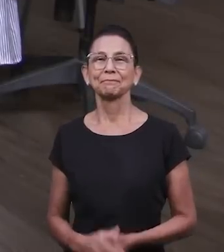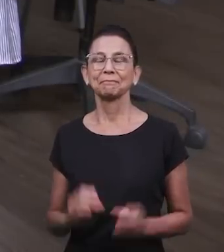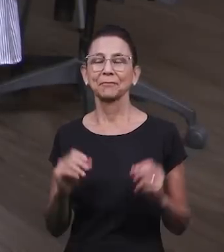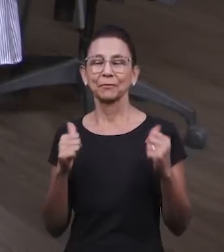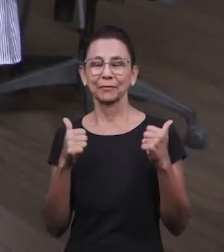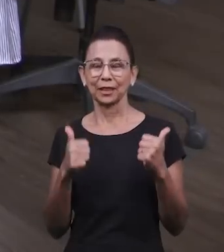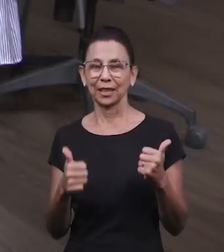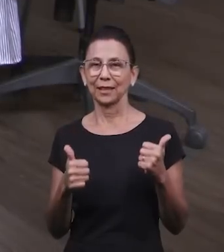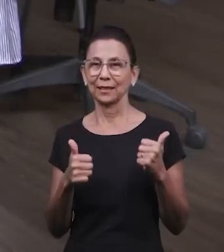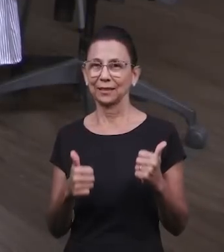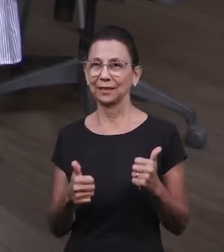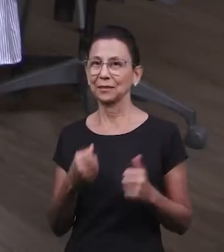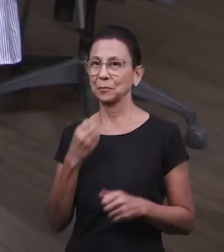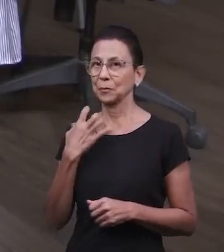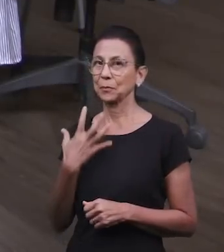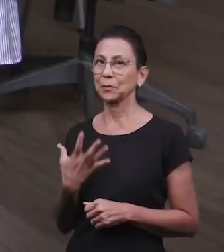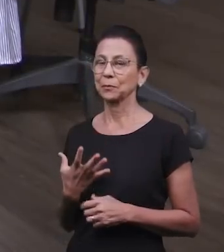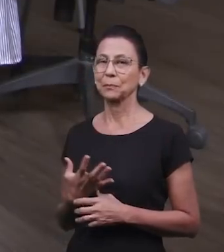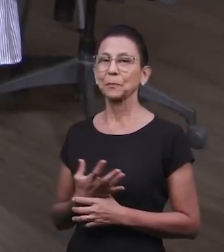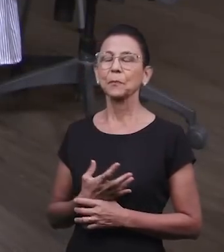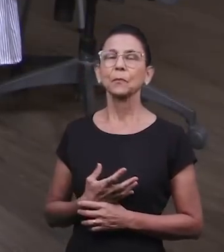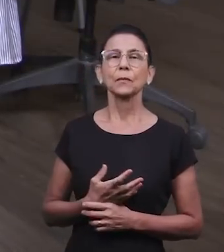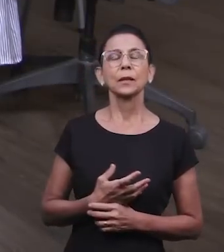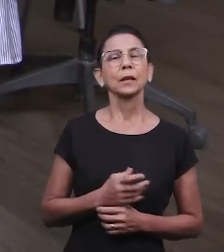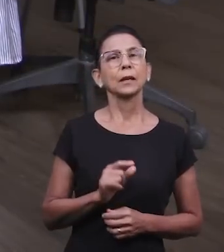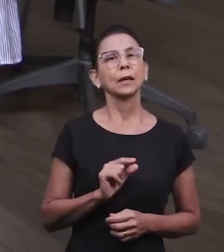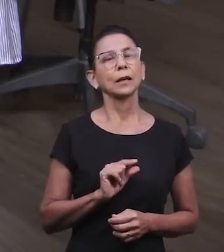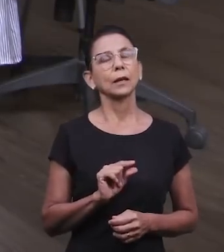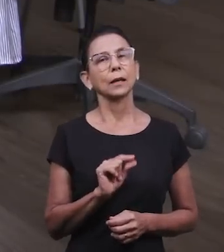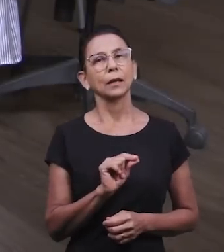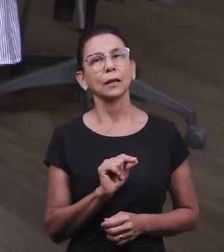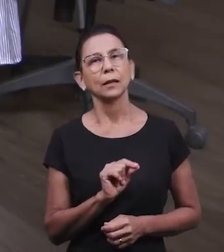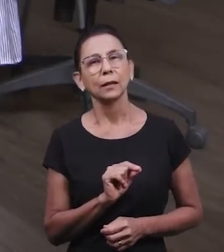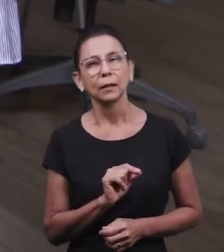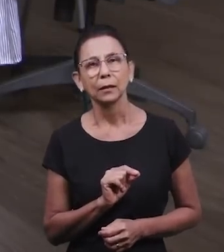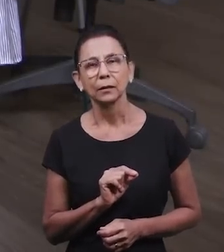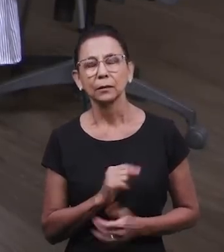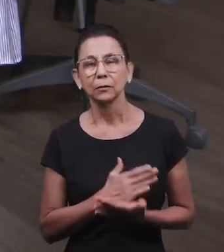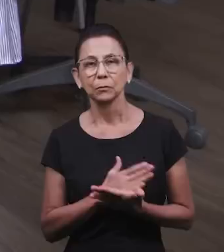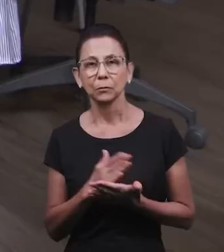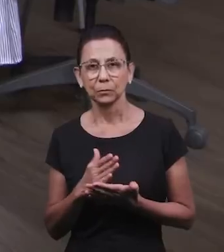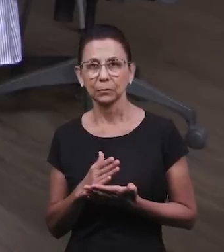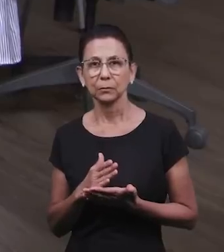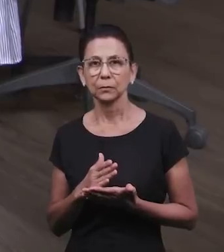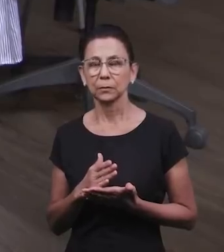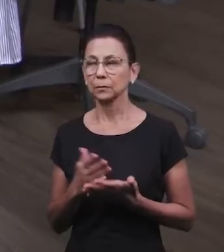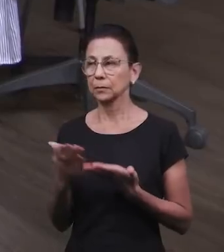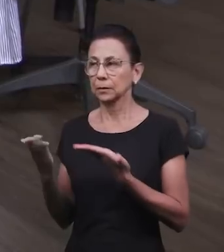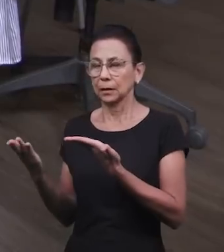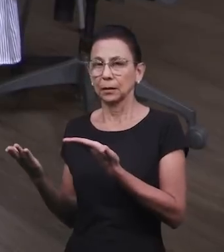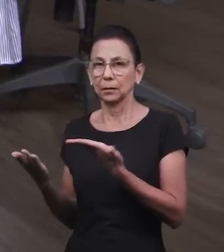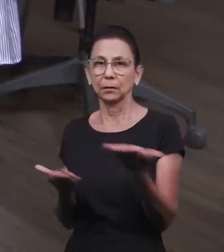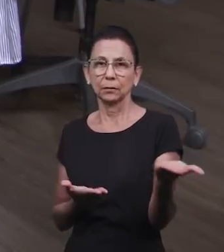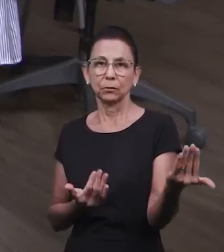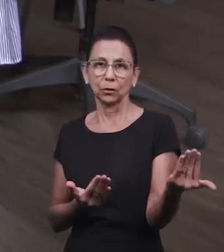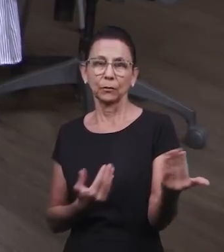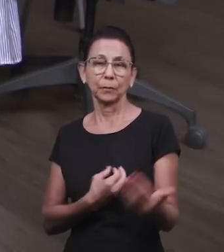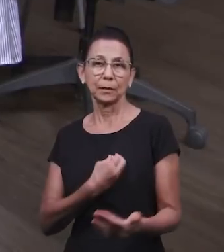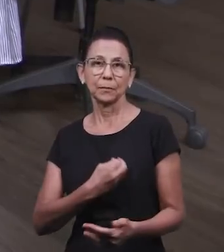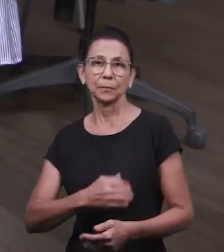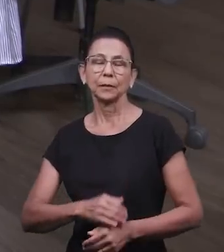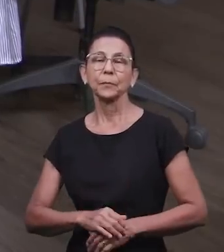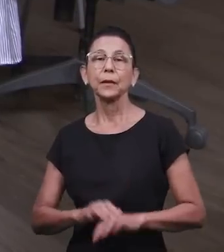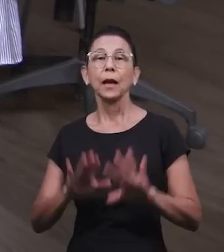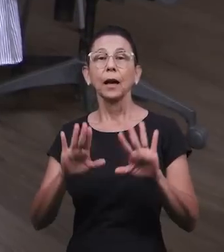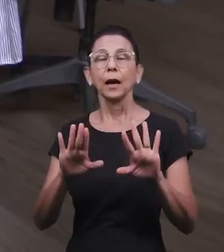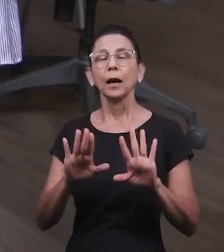Jesus. Hein? Andréia, a gente pode começar com eles, né? Já com a participação dos jovens, então toca o barco. Eu queria só